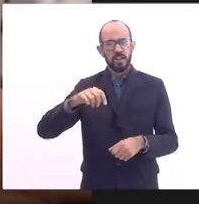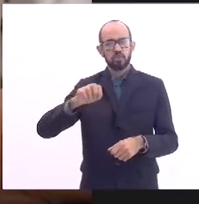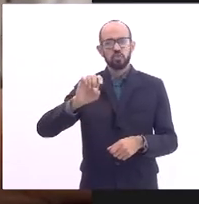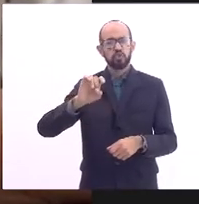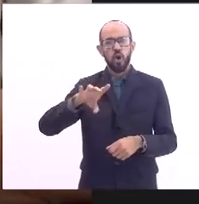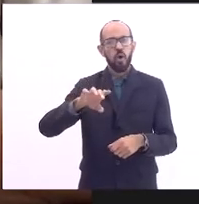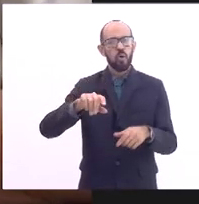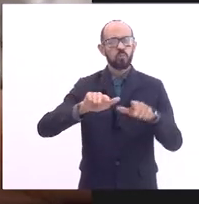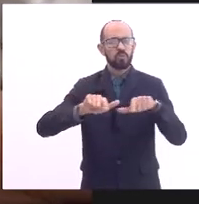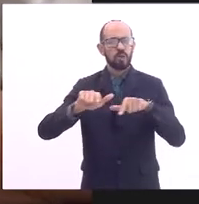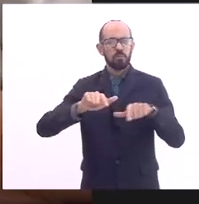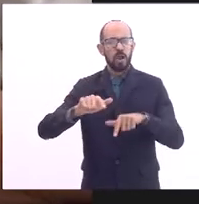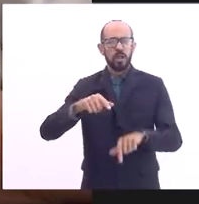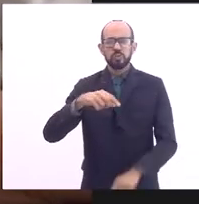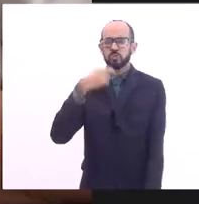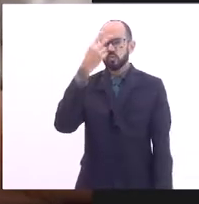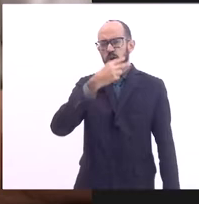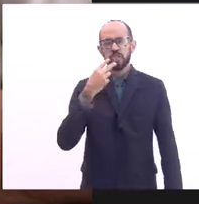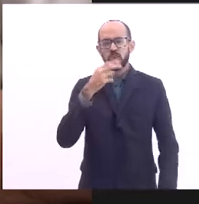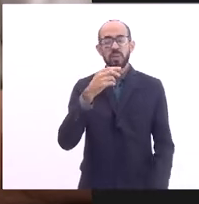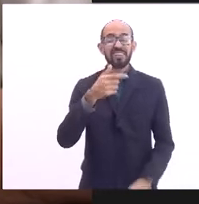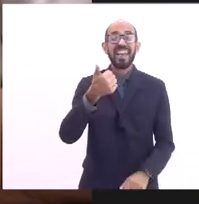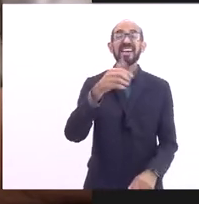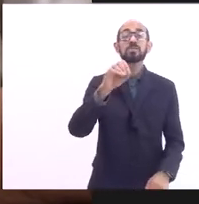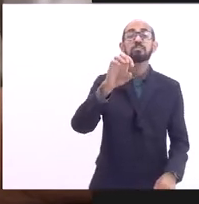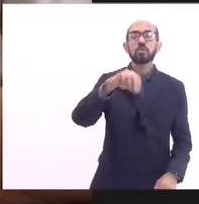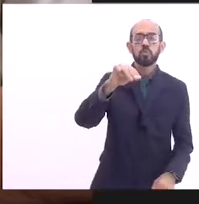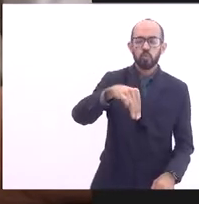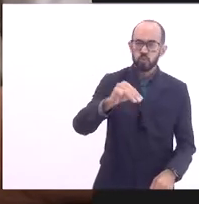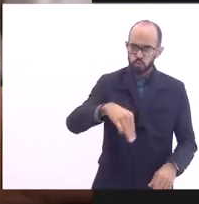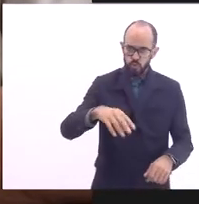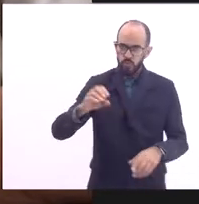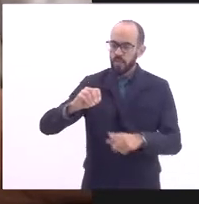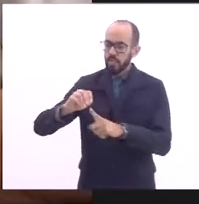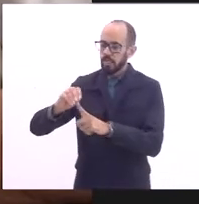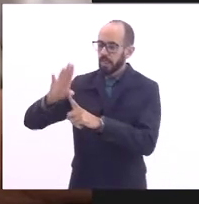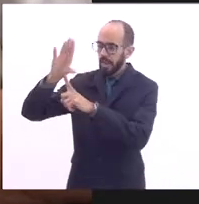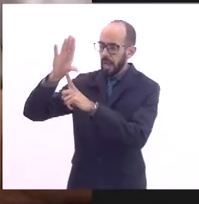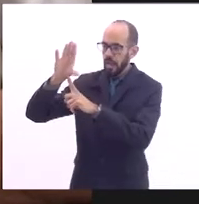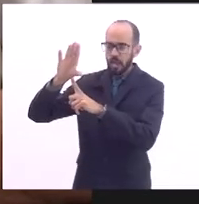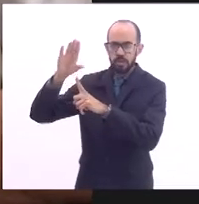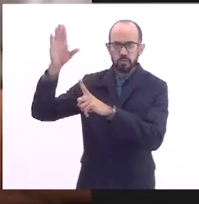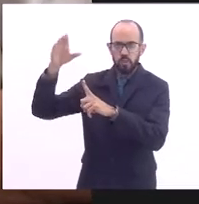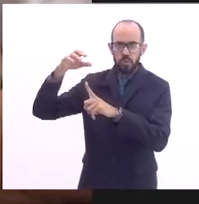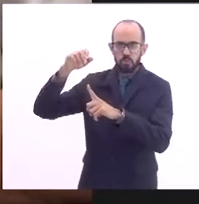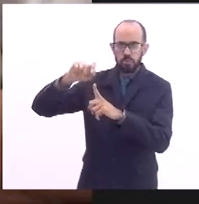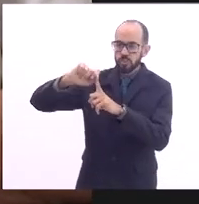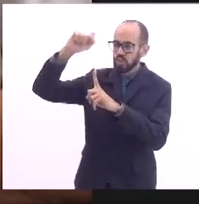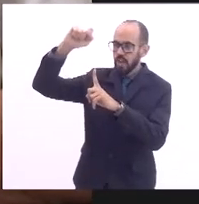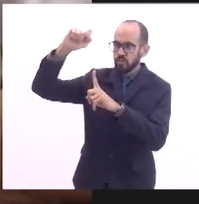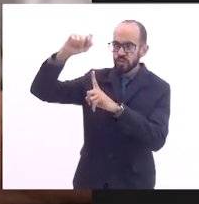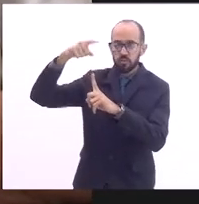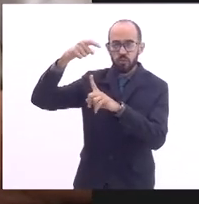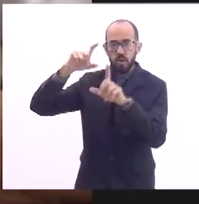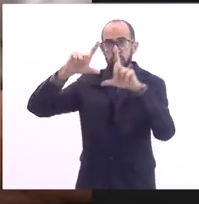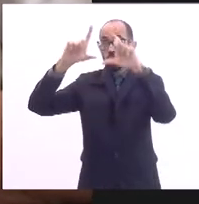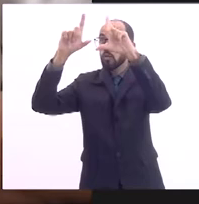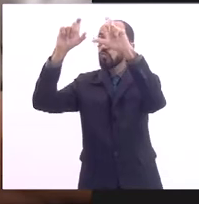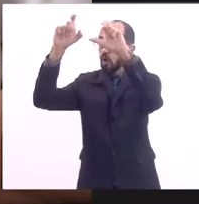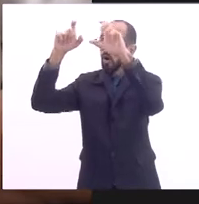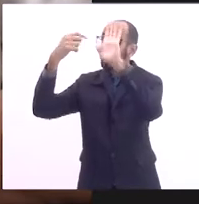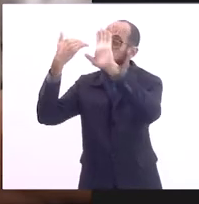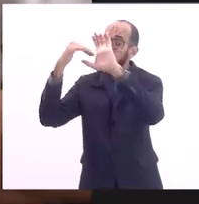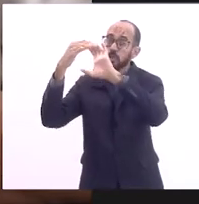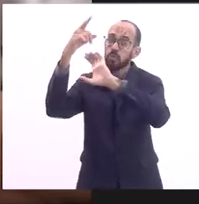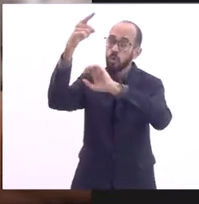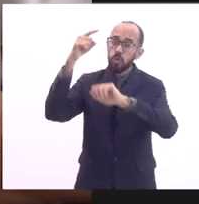de religar uma chave que foi apontada, colocada foto. E,